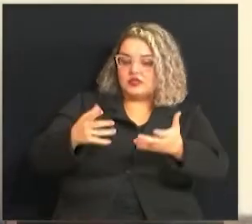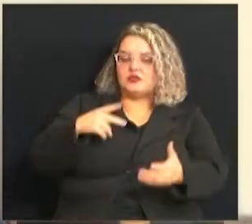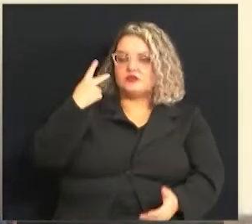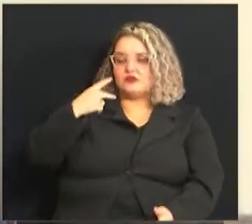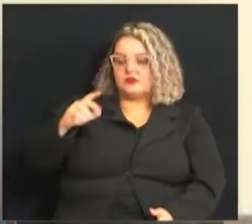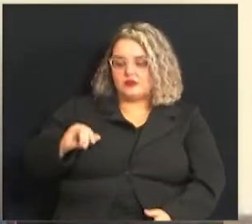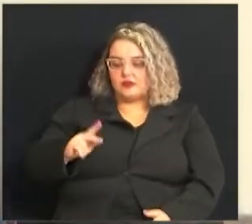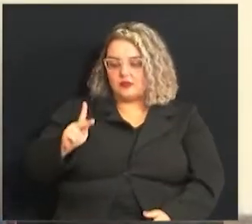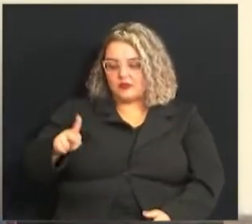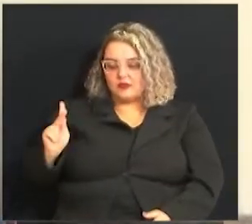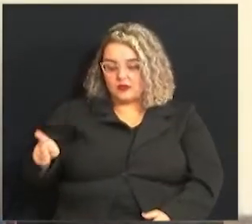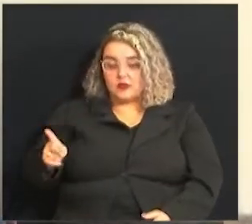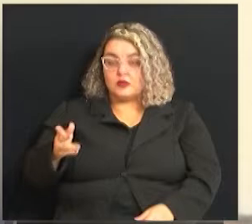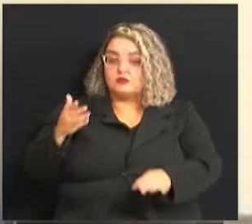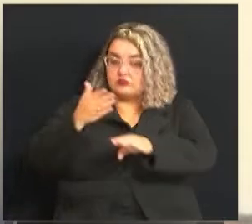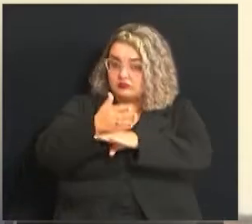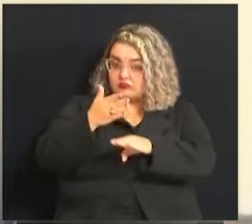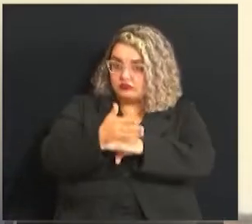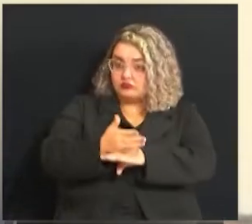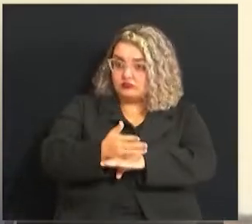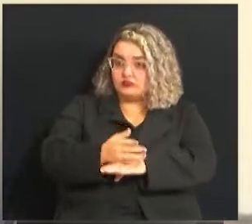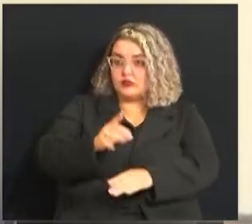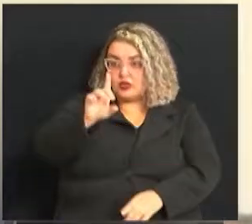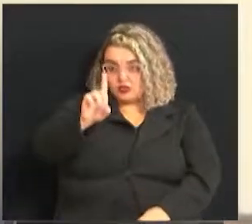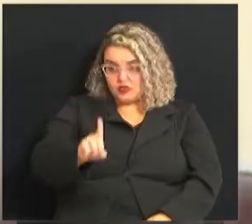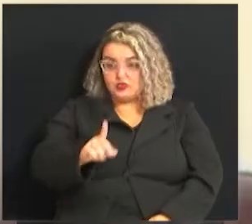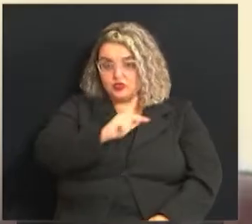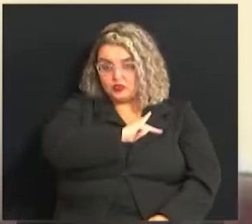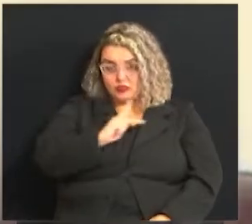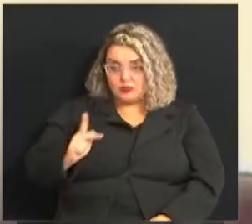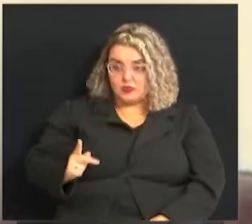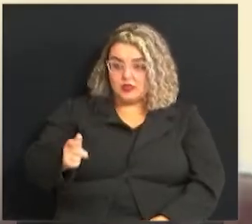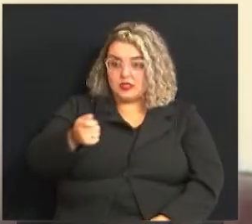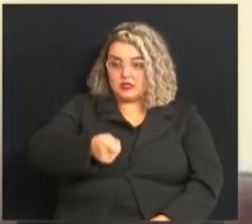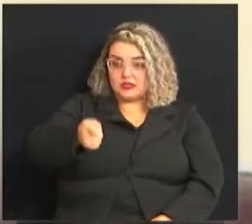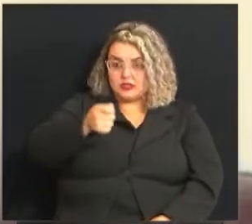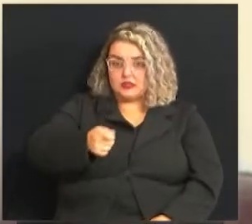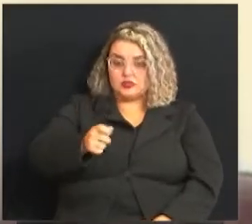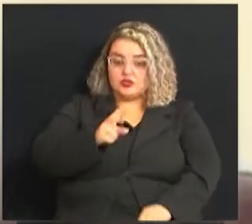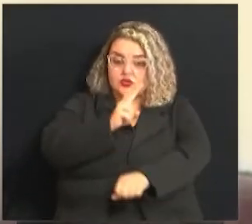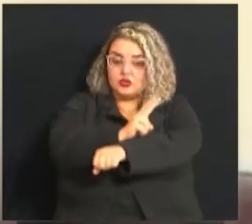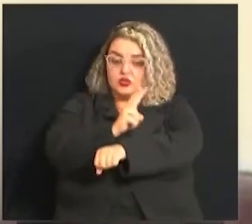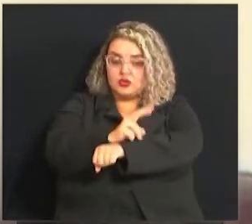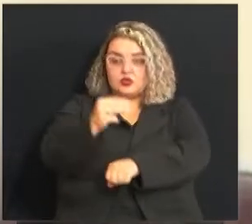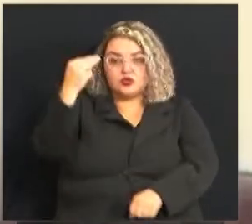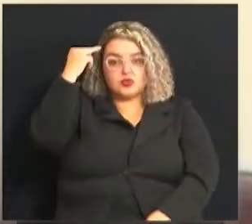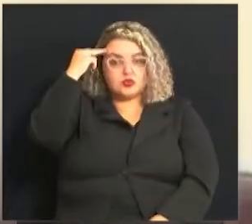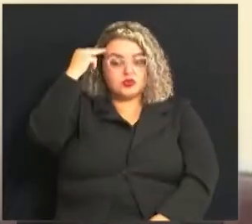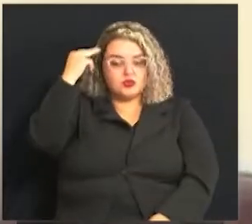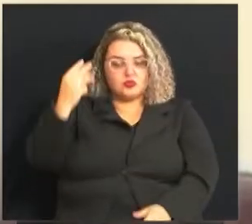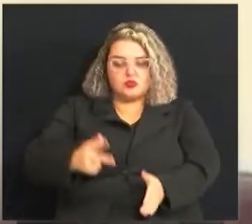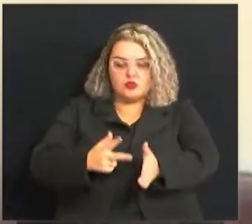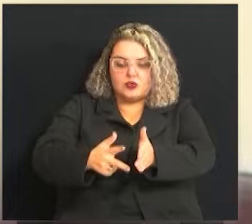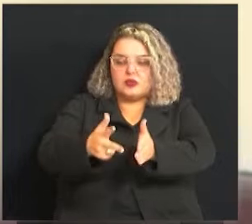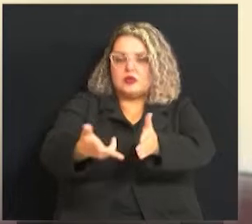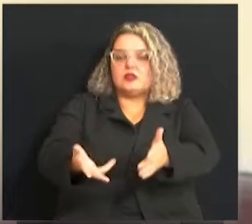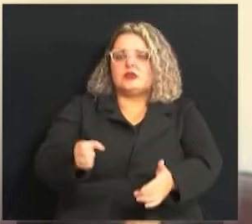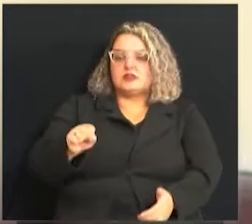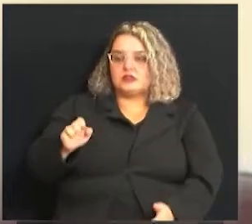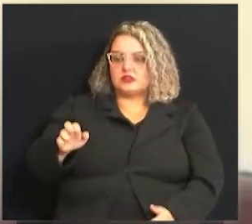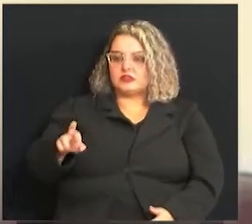professor Alberto, que contou com a participação do diretor-presidente da Associação de Preservação da Memória